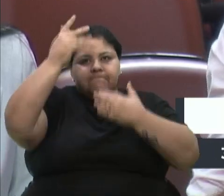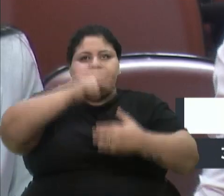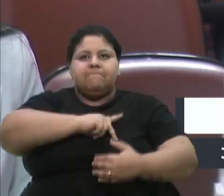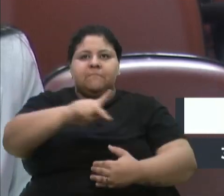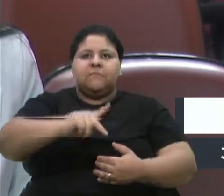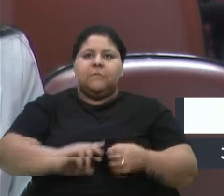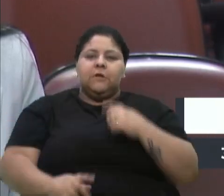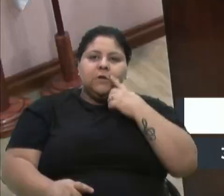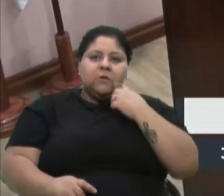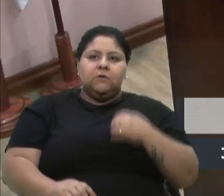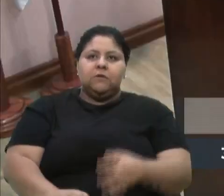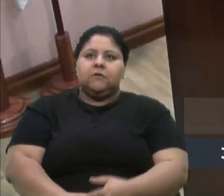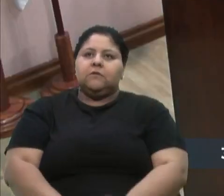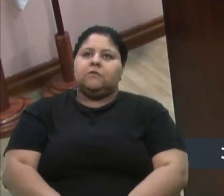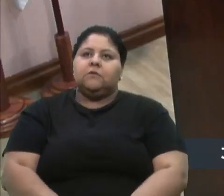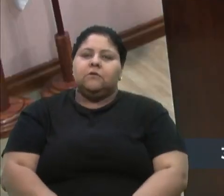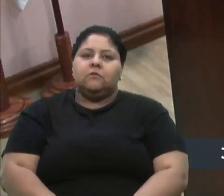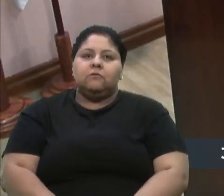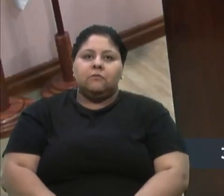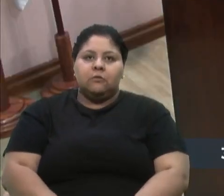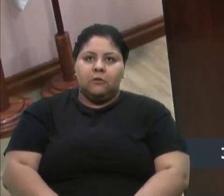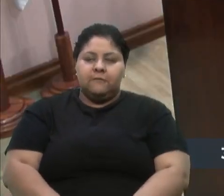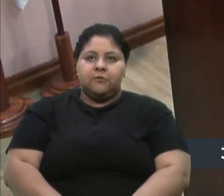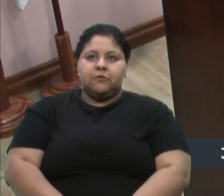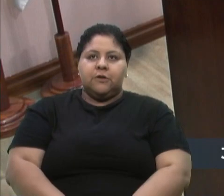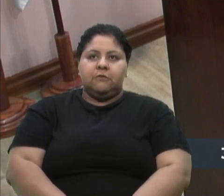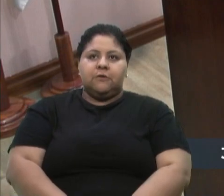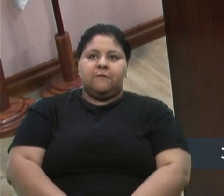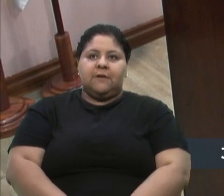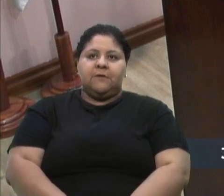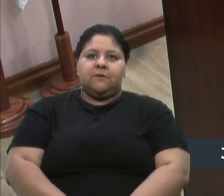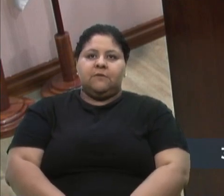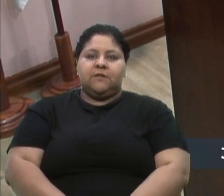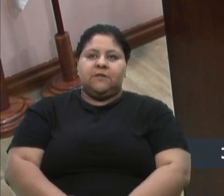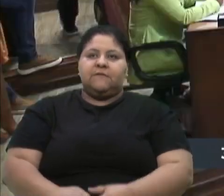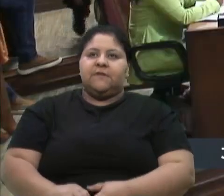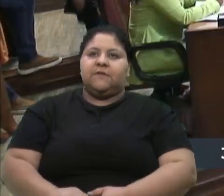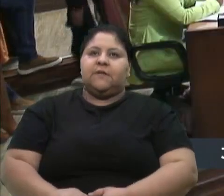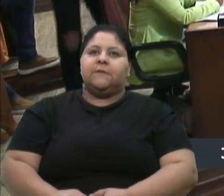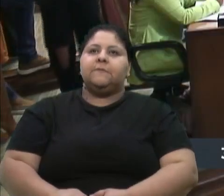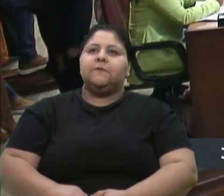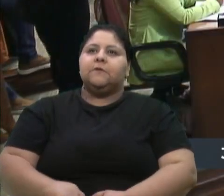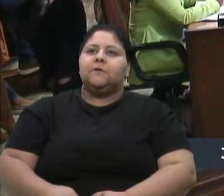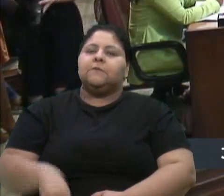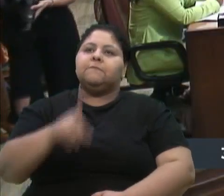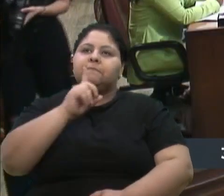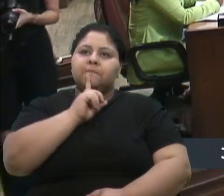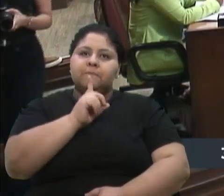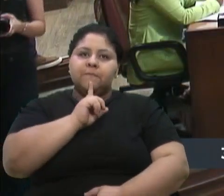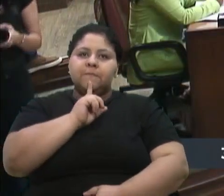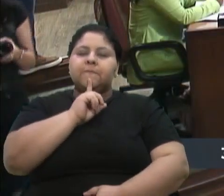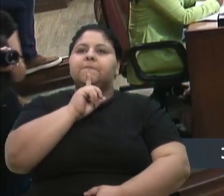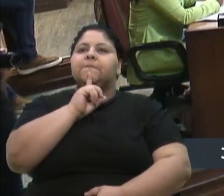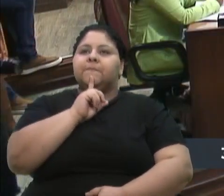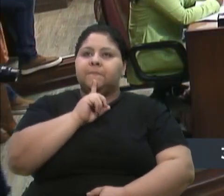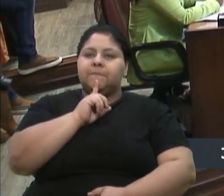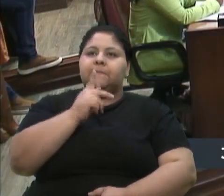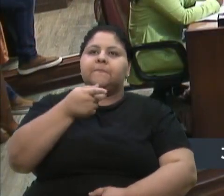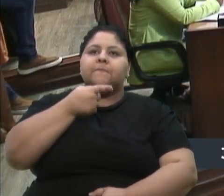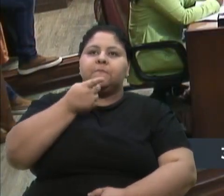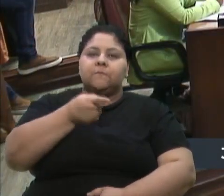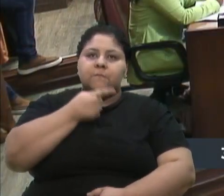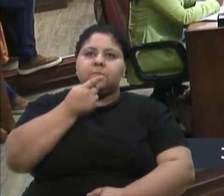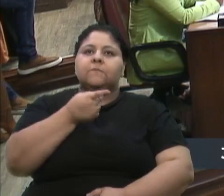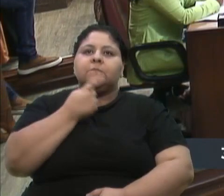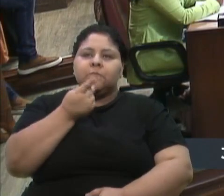presidente. Obrigado, Alberto. Com a palavra. Vereador D'Ambrosio, só um registro aqui, um voto de congratulações também à